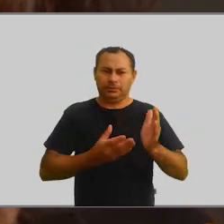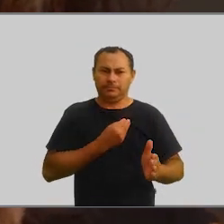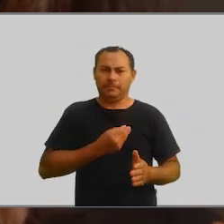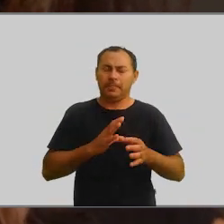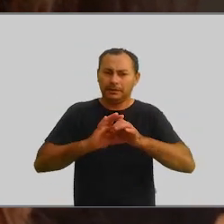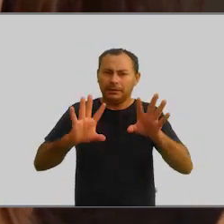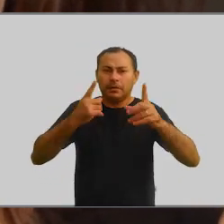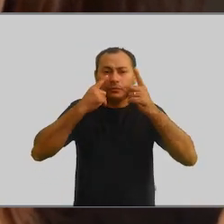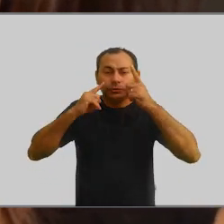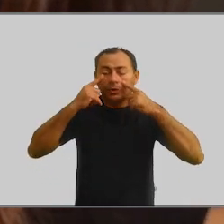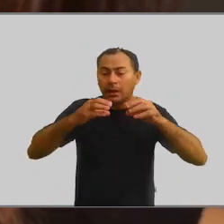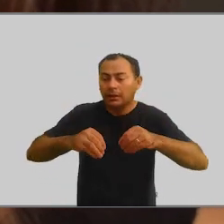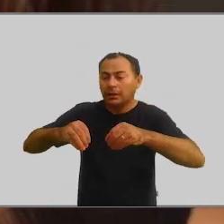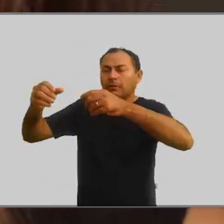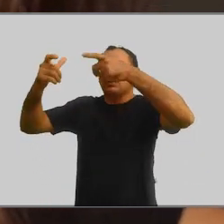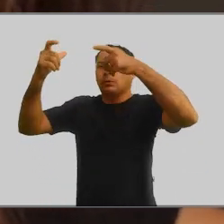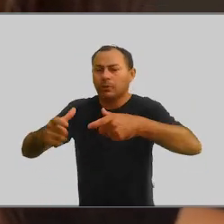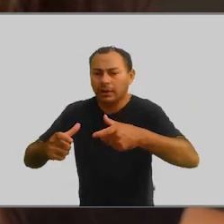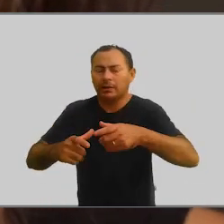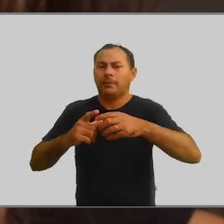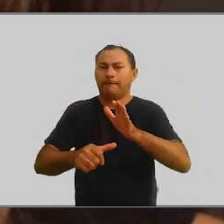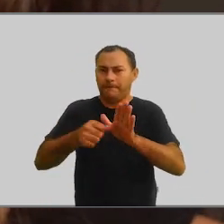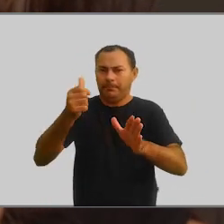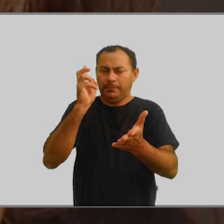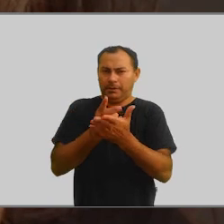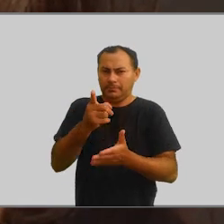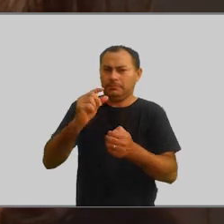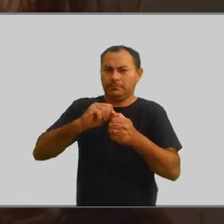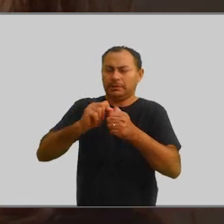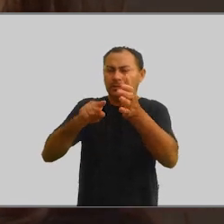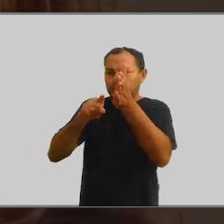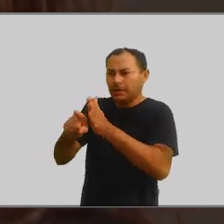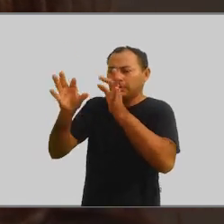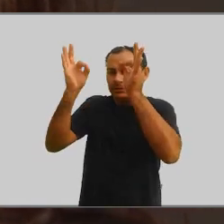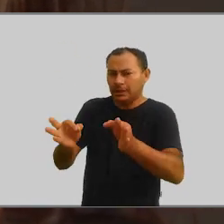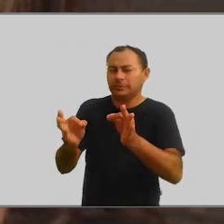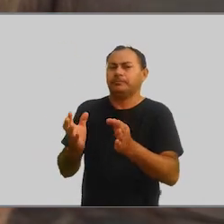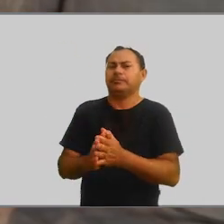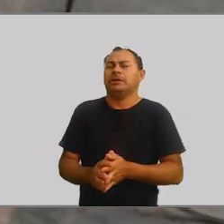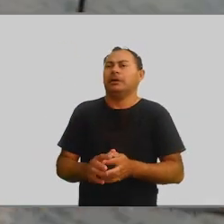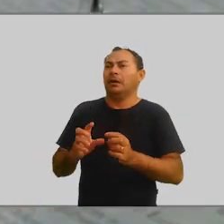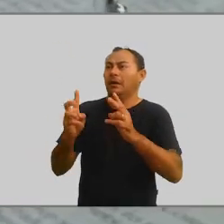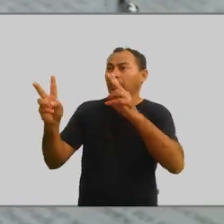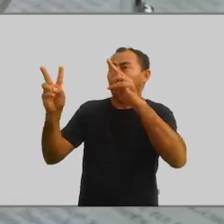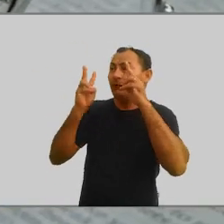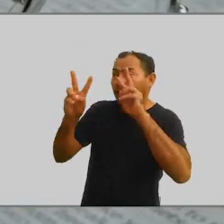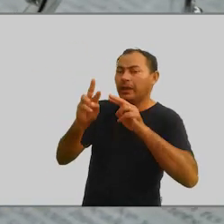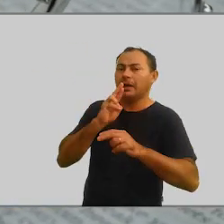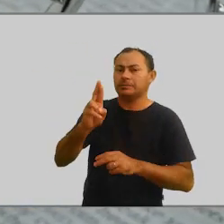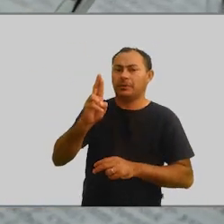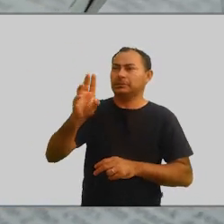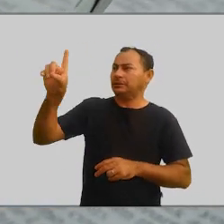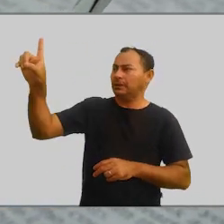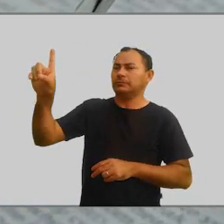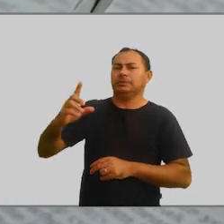se permitir que o choro o leve ao lugar onde, pela primeira vez, você faça as perguntas certas, ouça as respostas